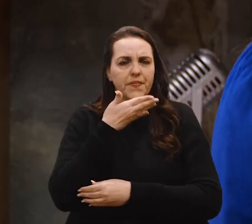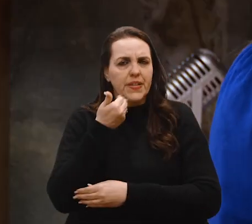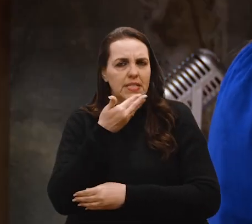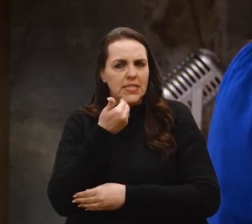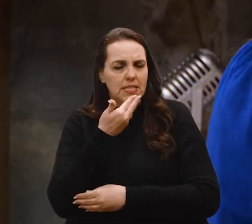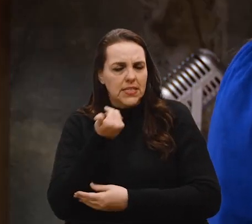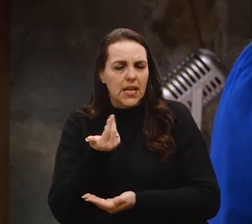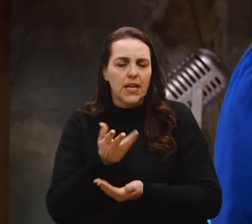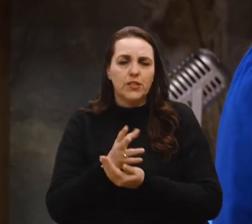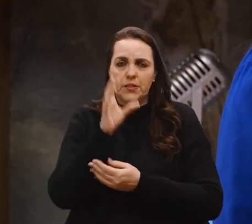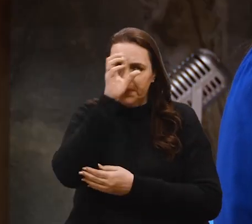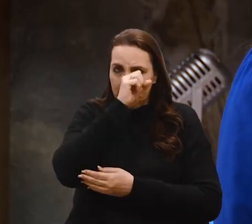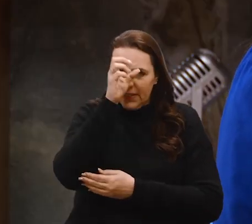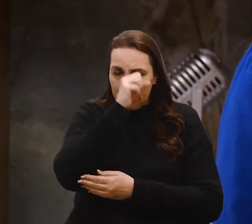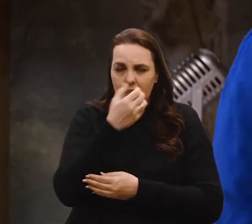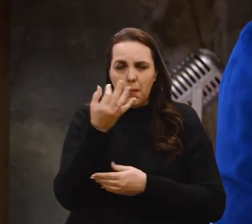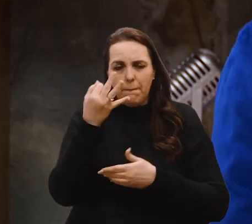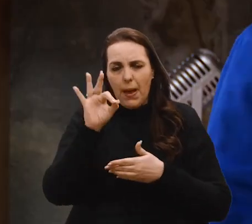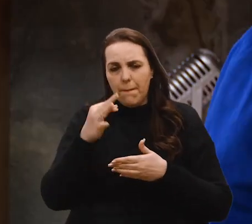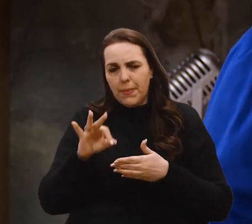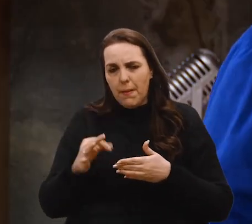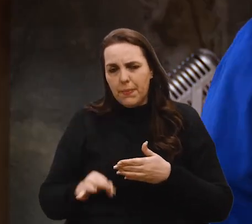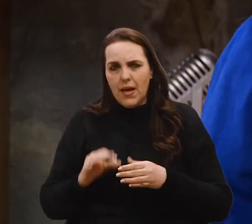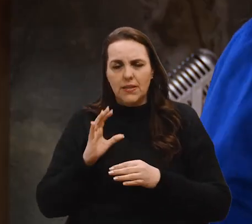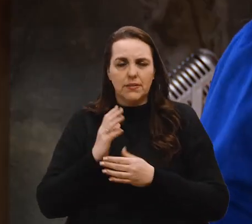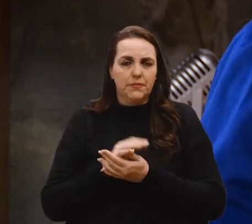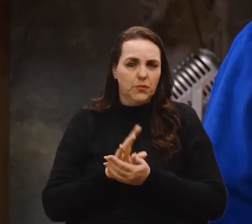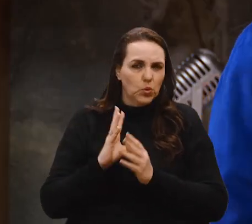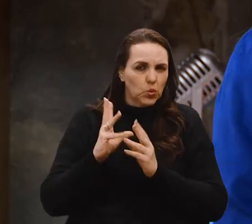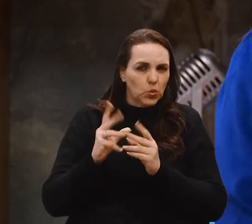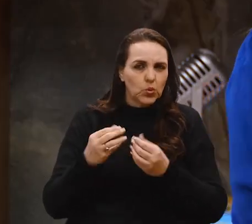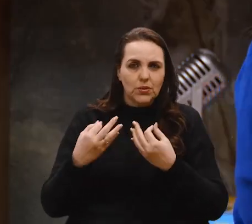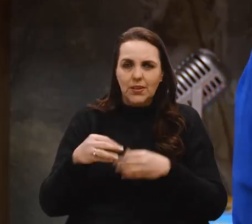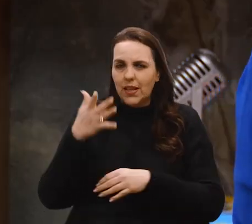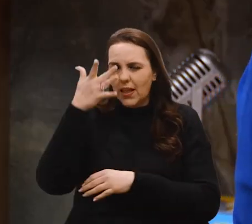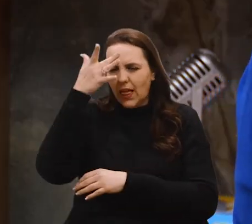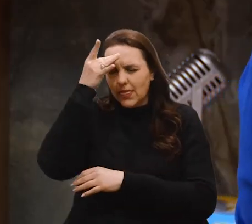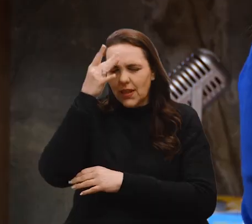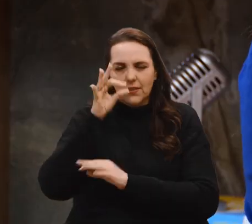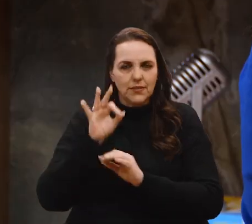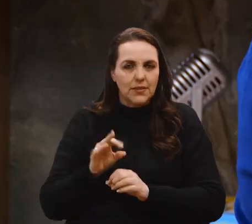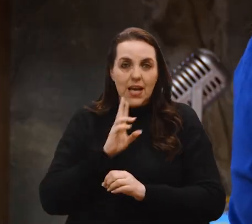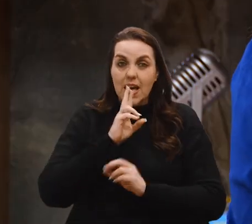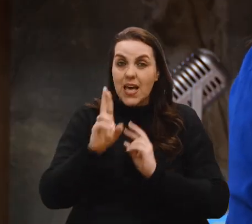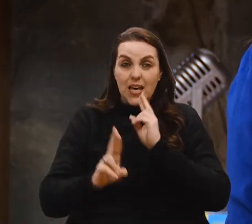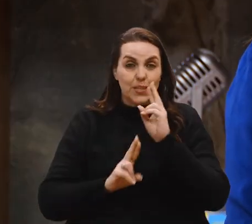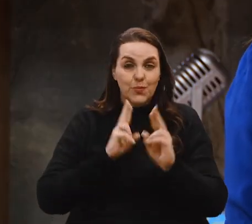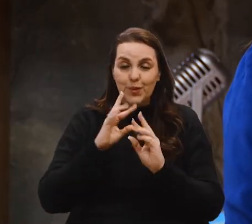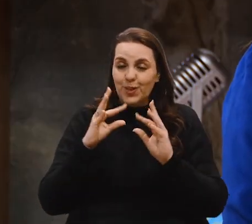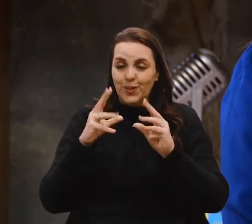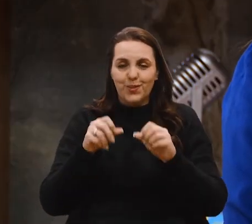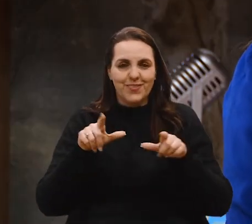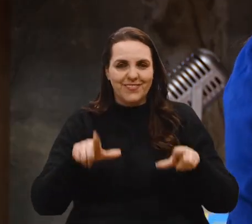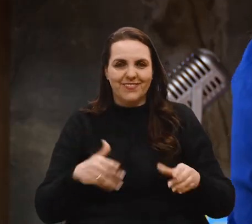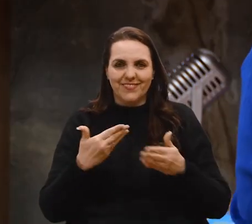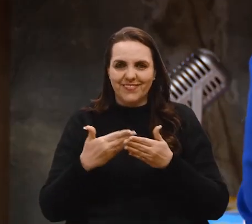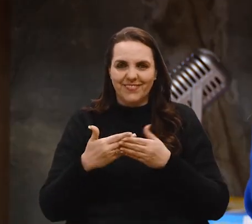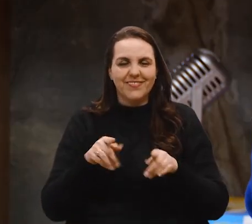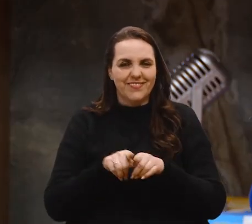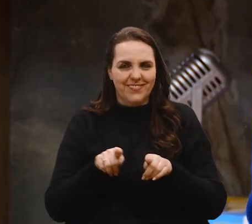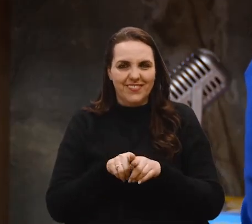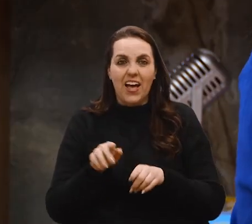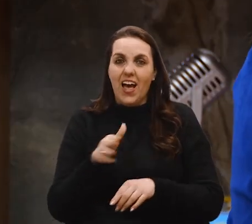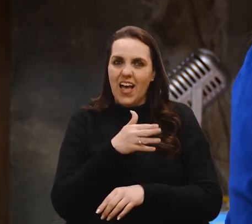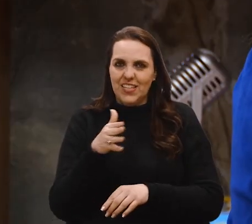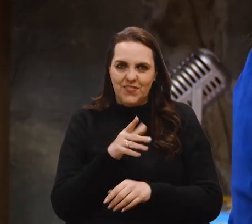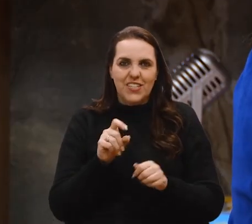facilidade. Eu acertava todas as coisas, assim, tudo eu entendia. Eu queria responder tudo na sala de aula também. E às vezes eu fazia uma